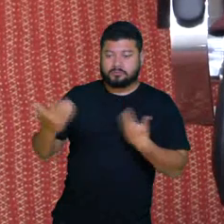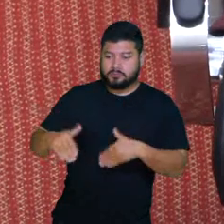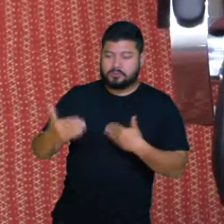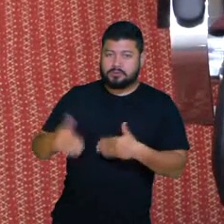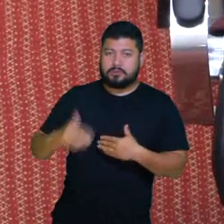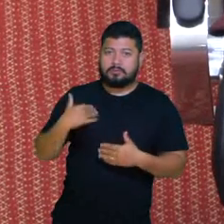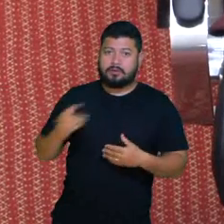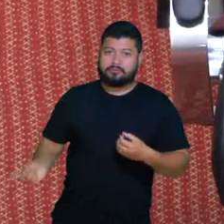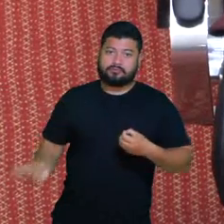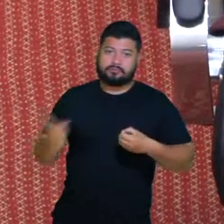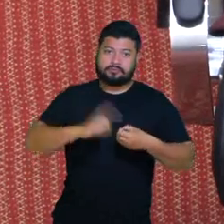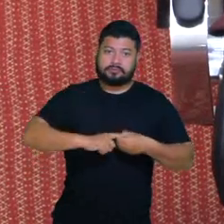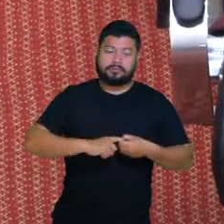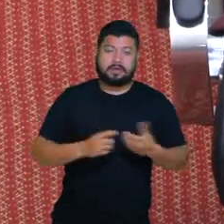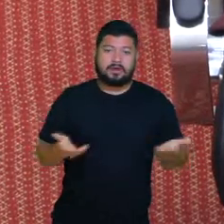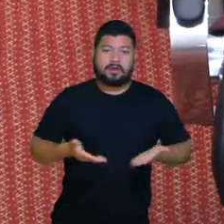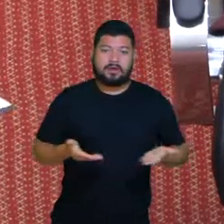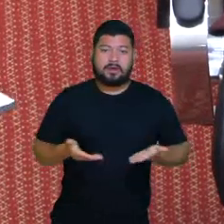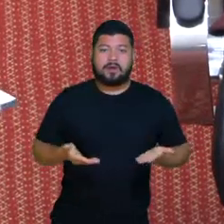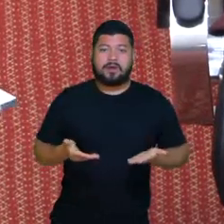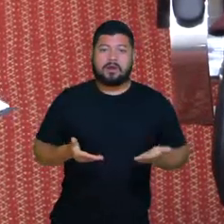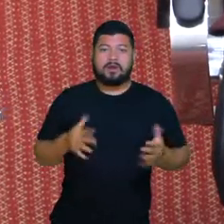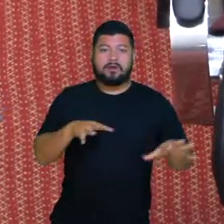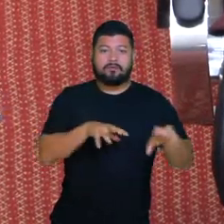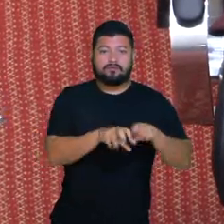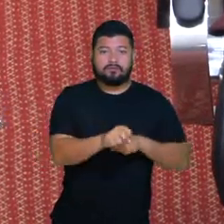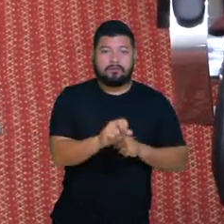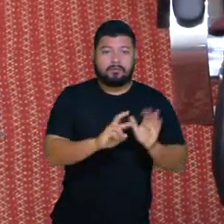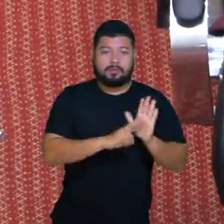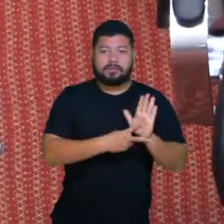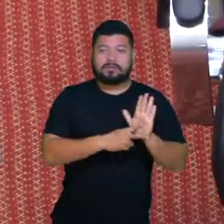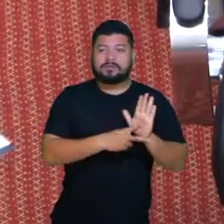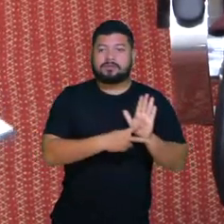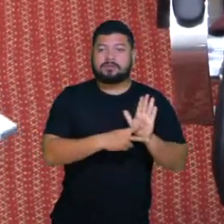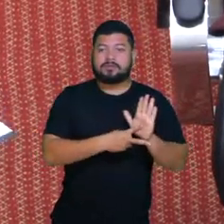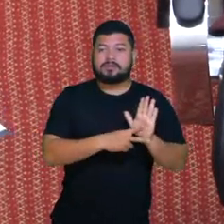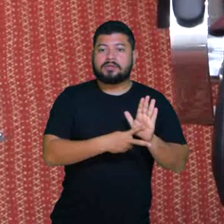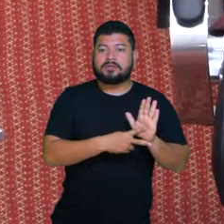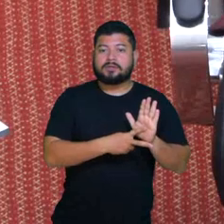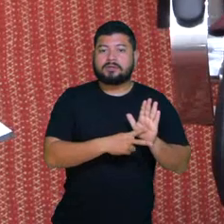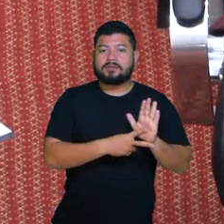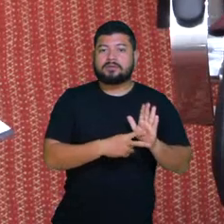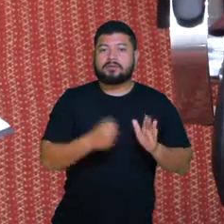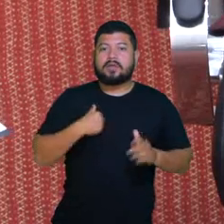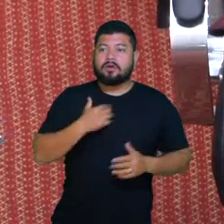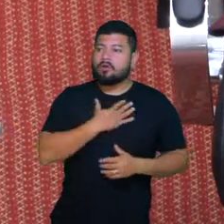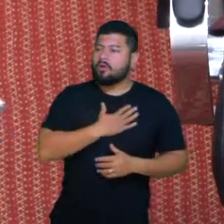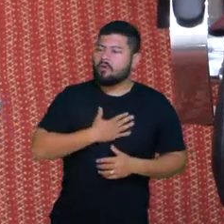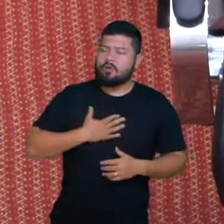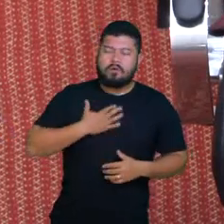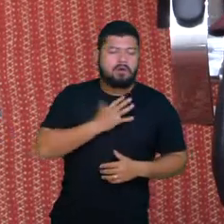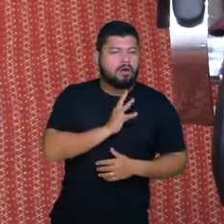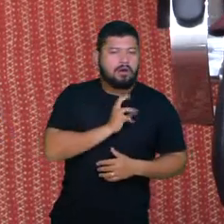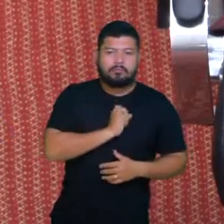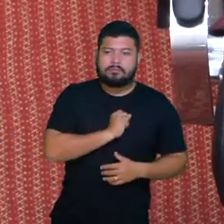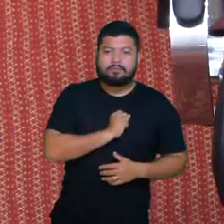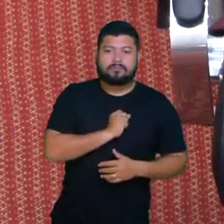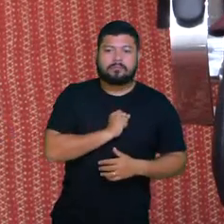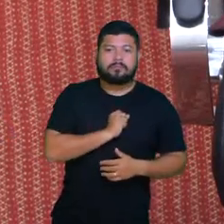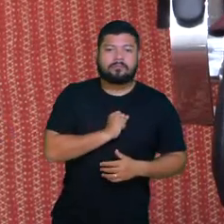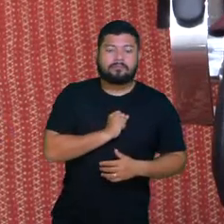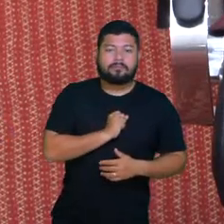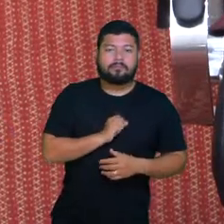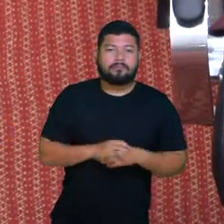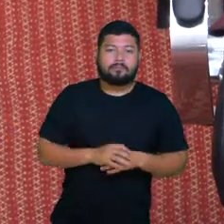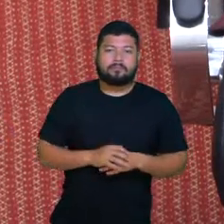voltei para dar aula de Formação sindical que é outra coisa que eu gosto porque eu